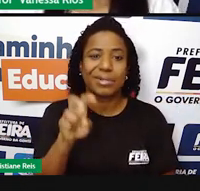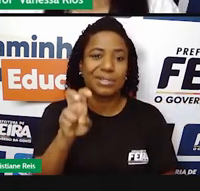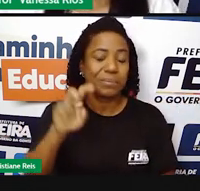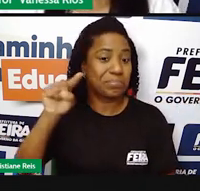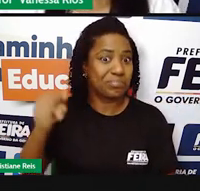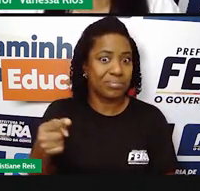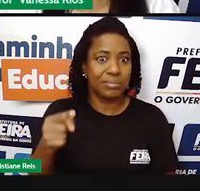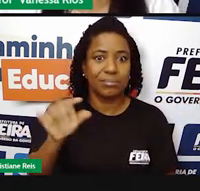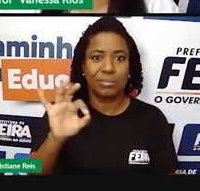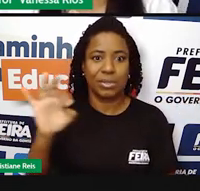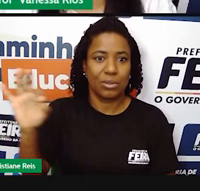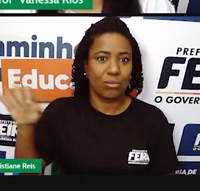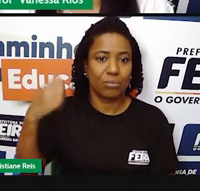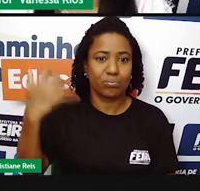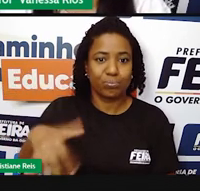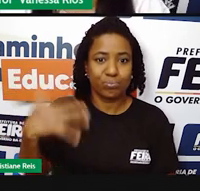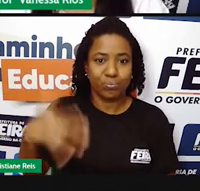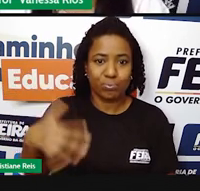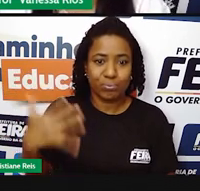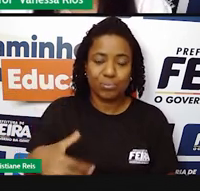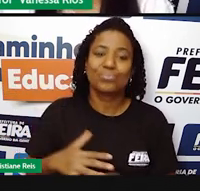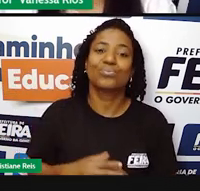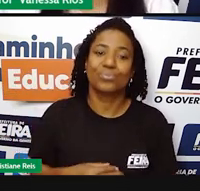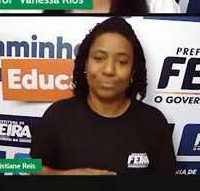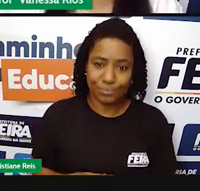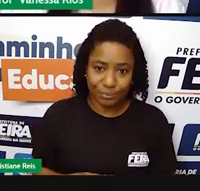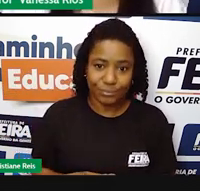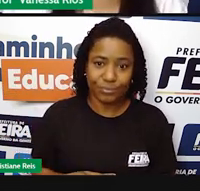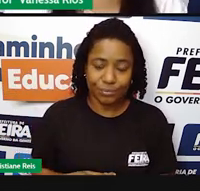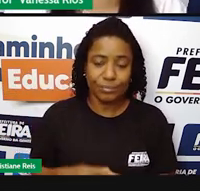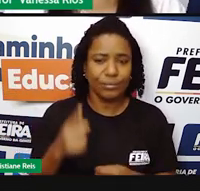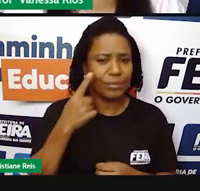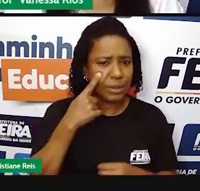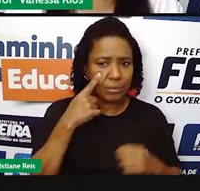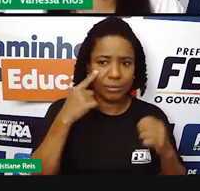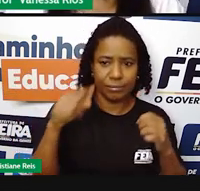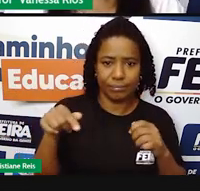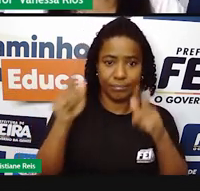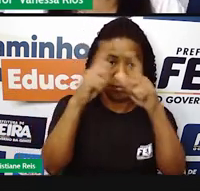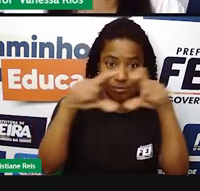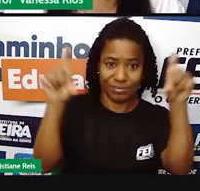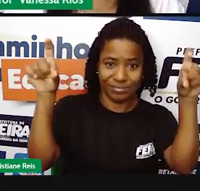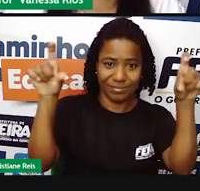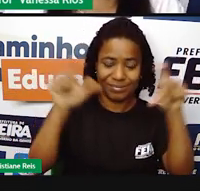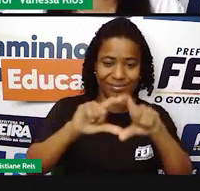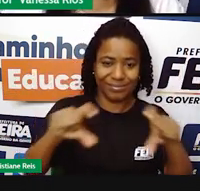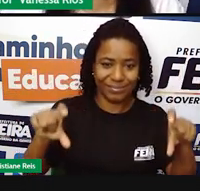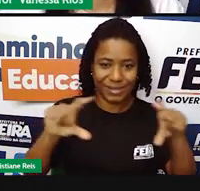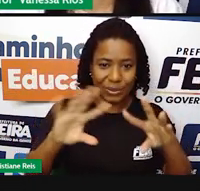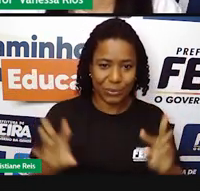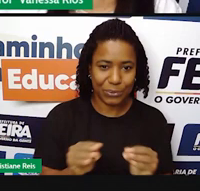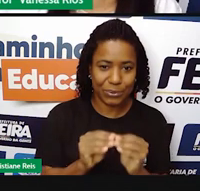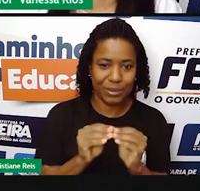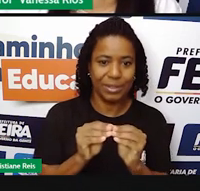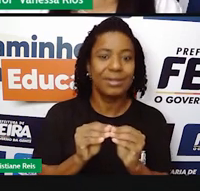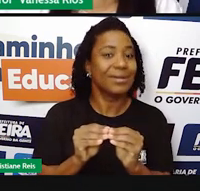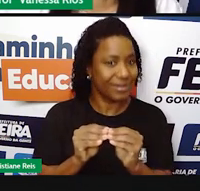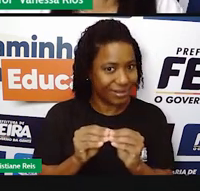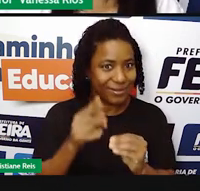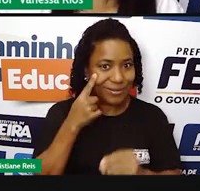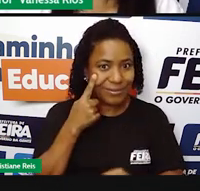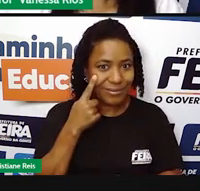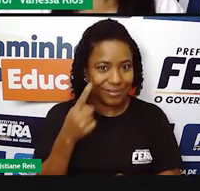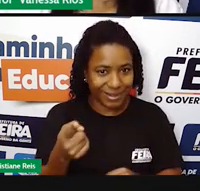bilhões. Então, além agora desse título auxiliar que complementa as informações do título principal, a gente